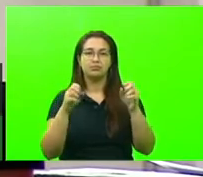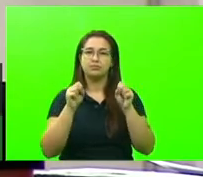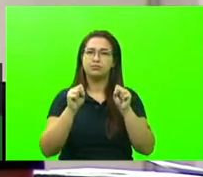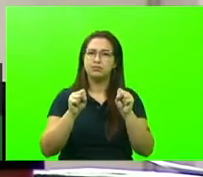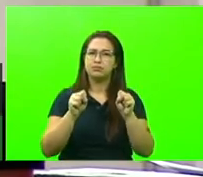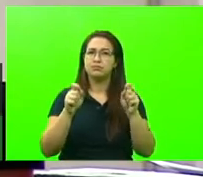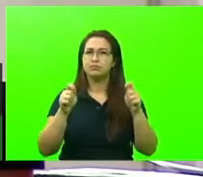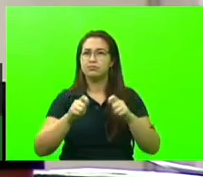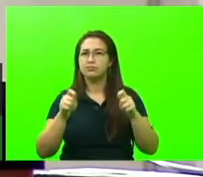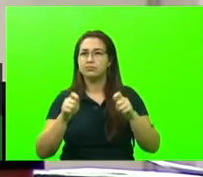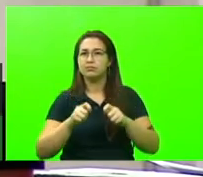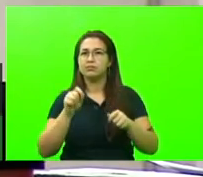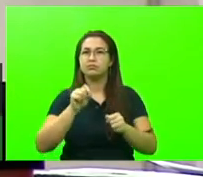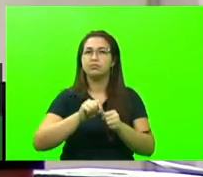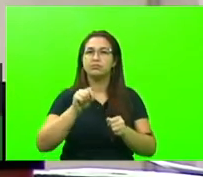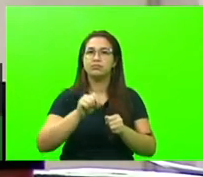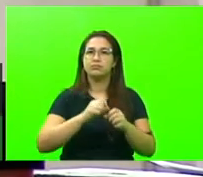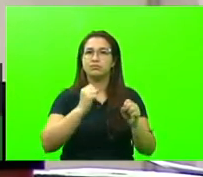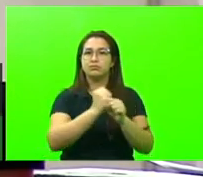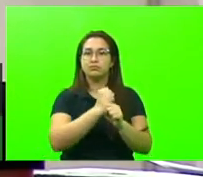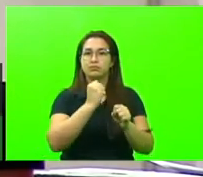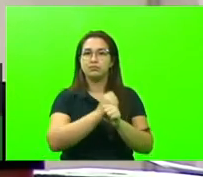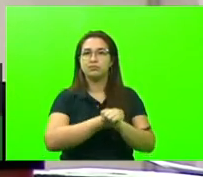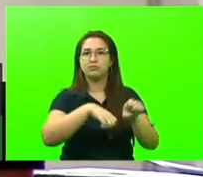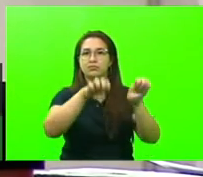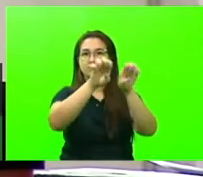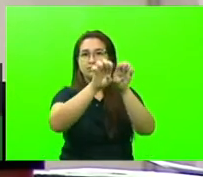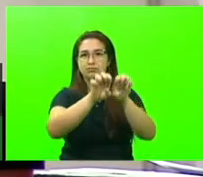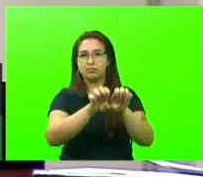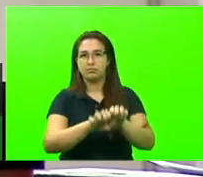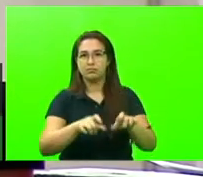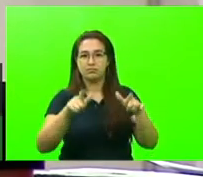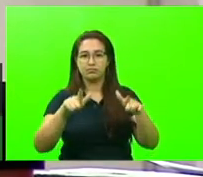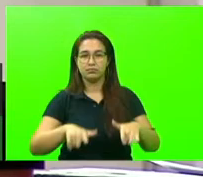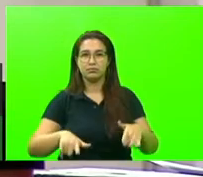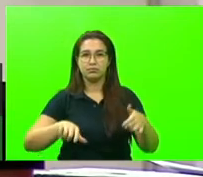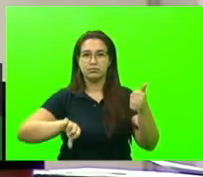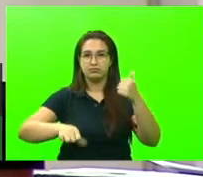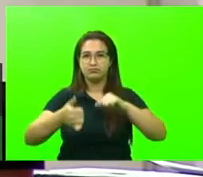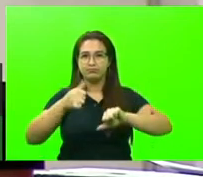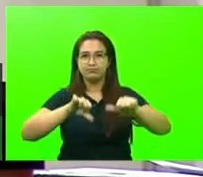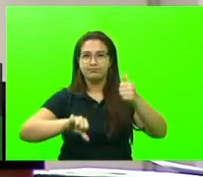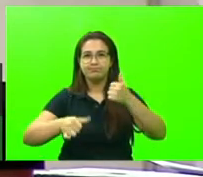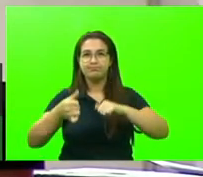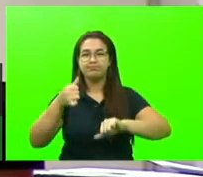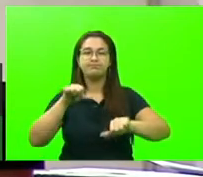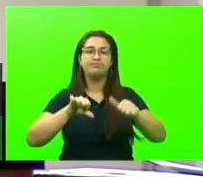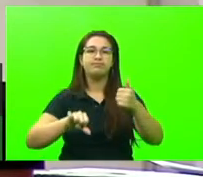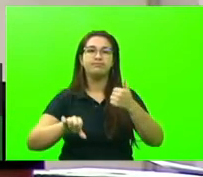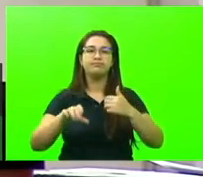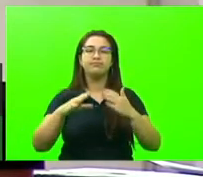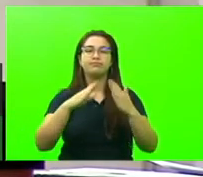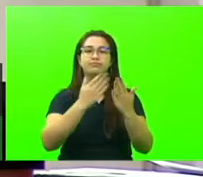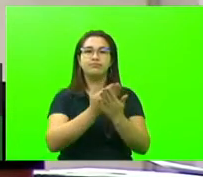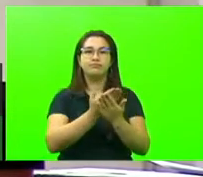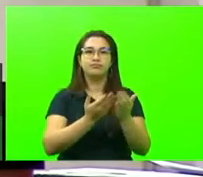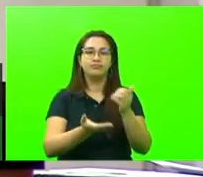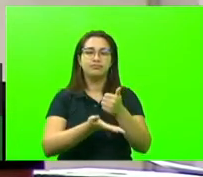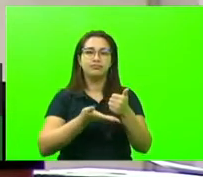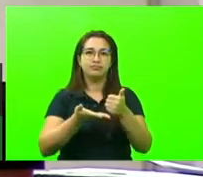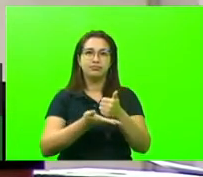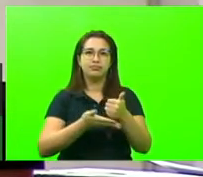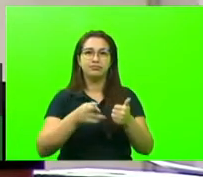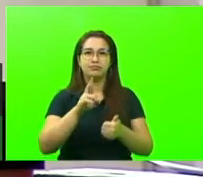possibilidade de realização de obra de estruturação do Laboratório de Ciências da Escola de Educação Básica Rodolfo Foz.